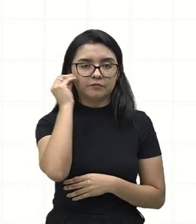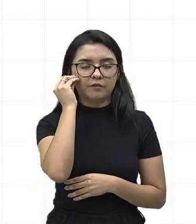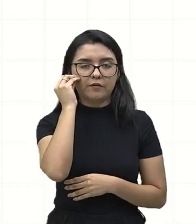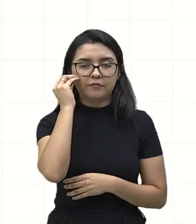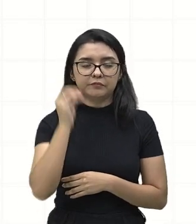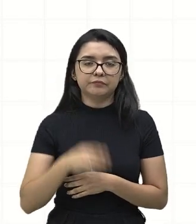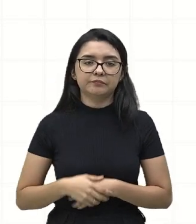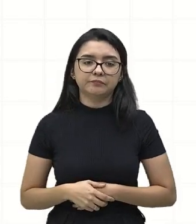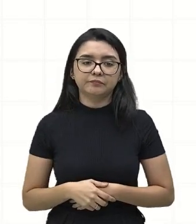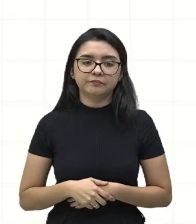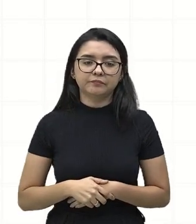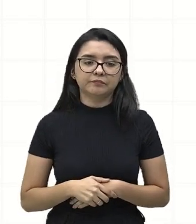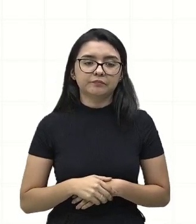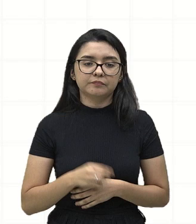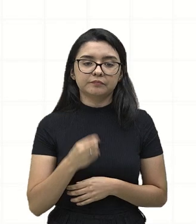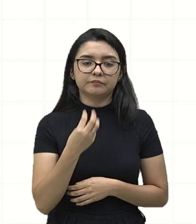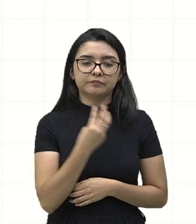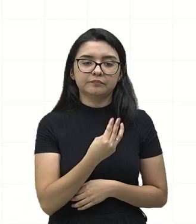conferir.